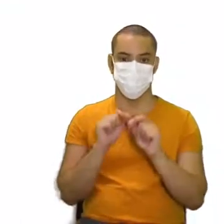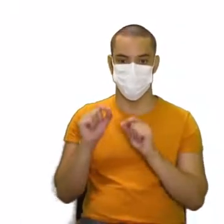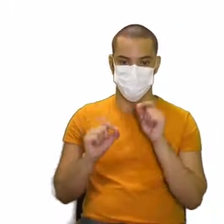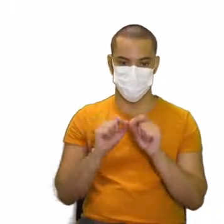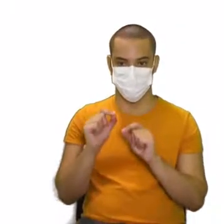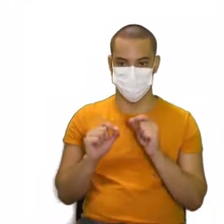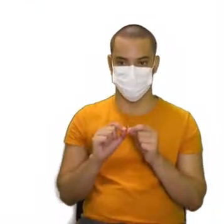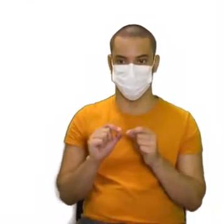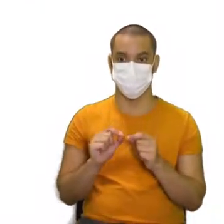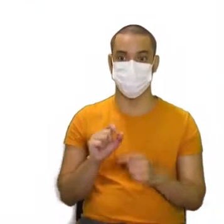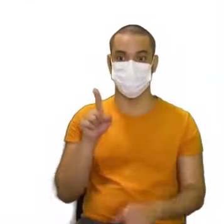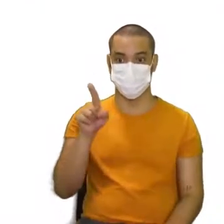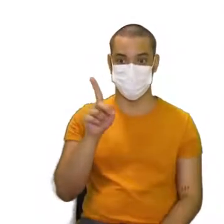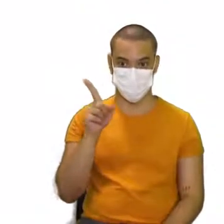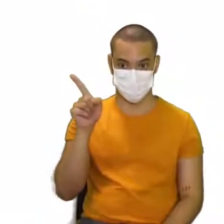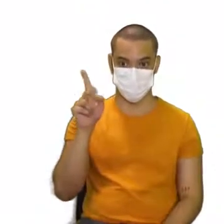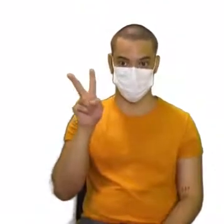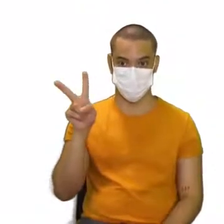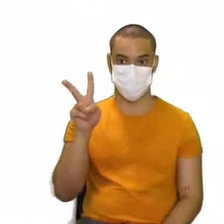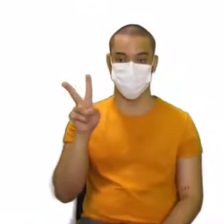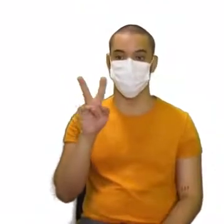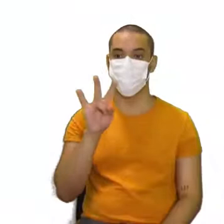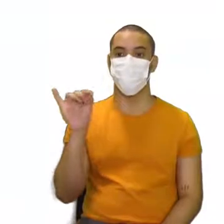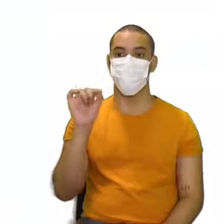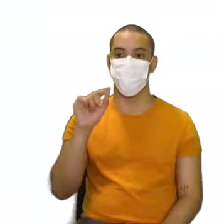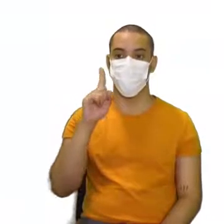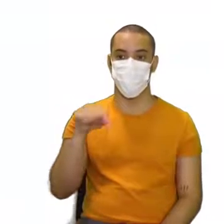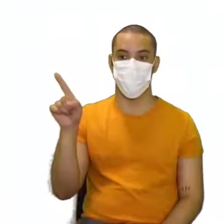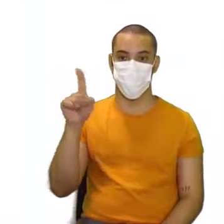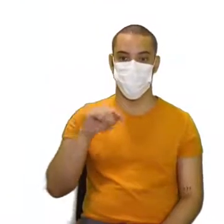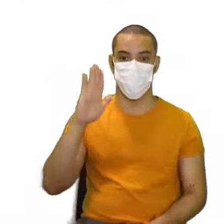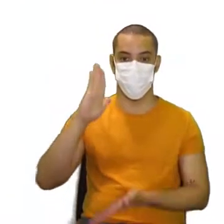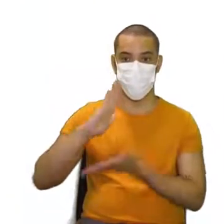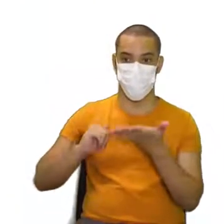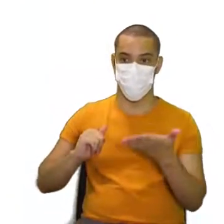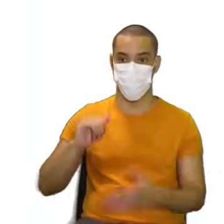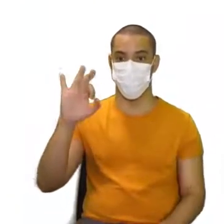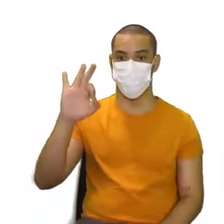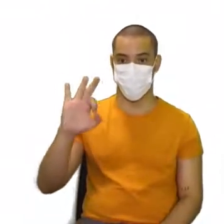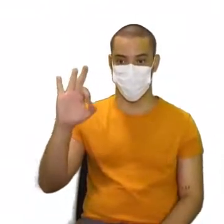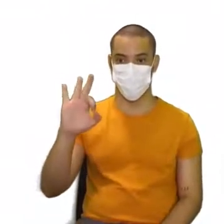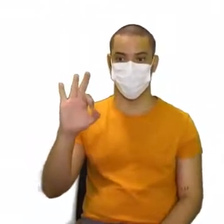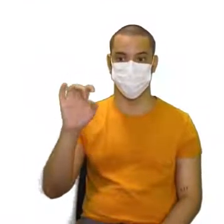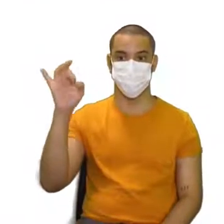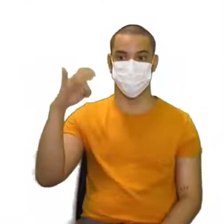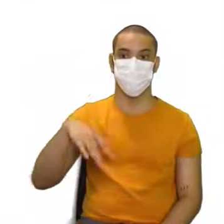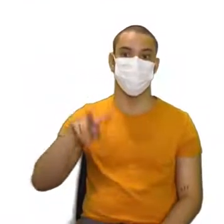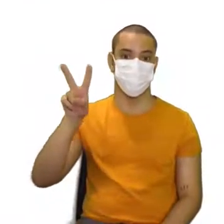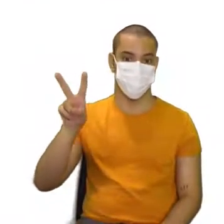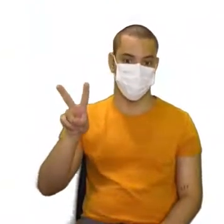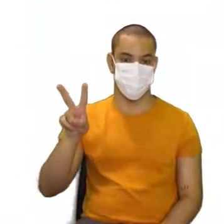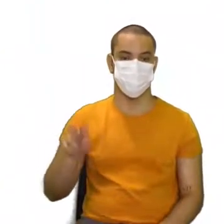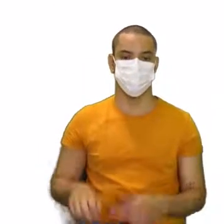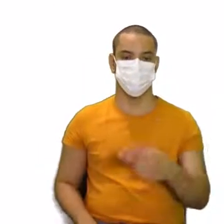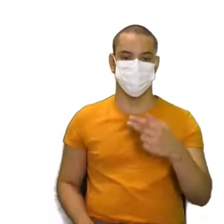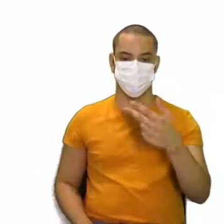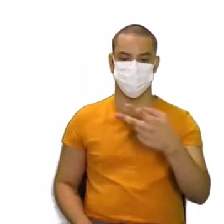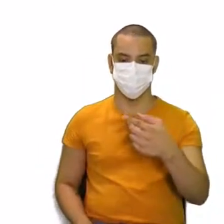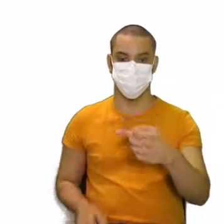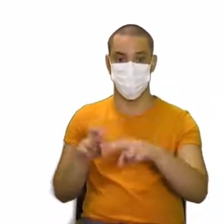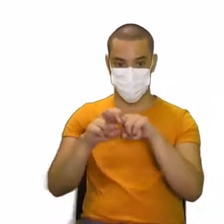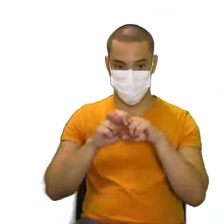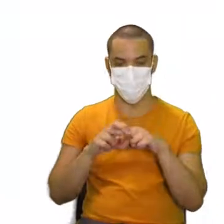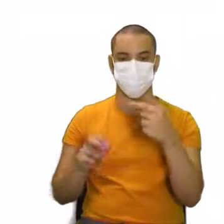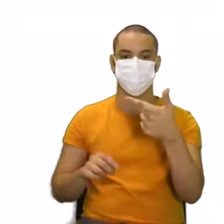em um ver aqui ó esse ver aqui ó vai eliminar a potência vai sobrar só o meio de cima então ficou